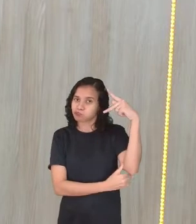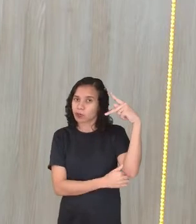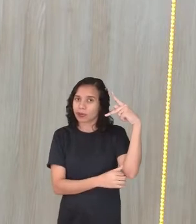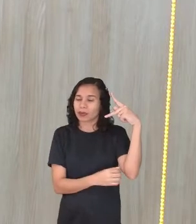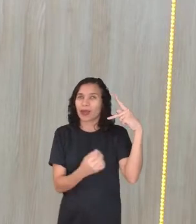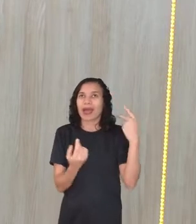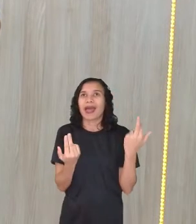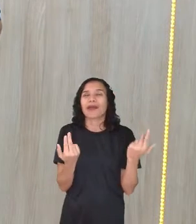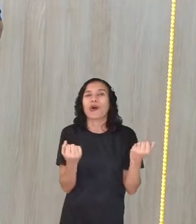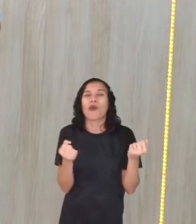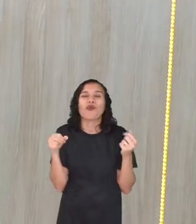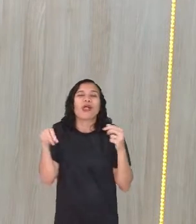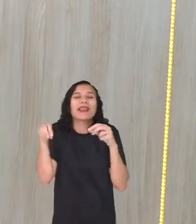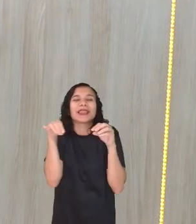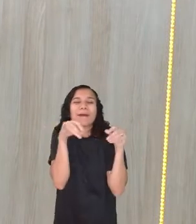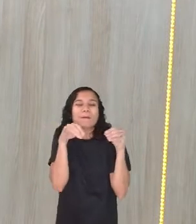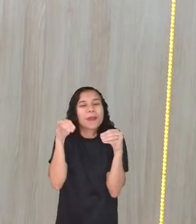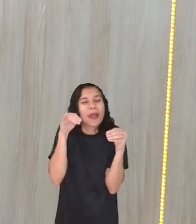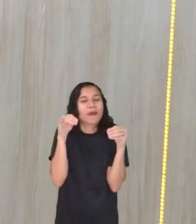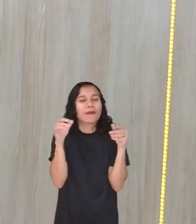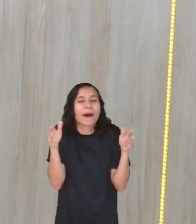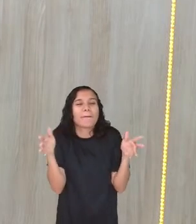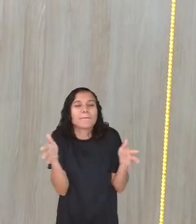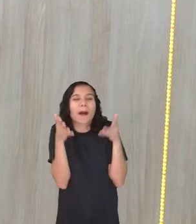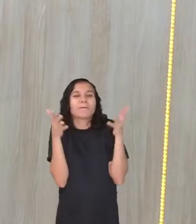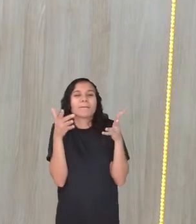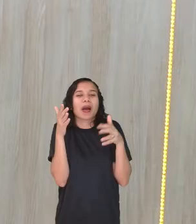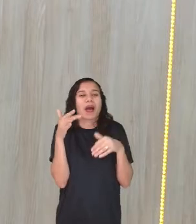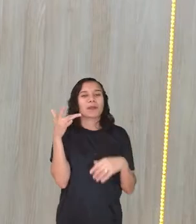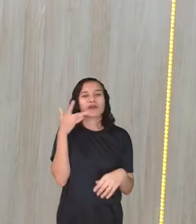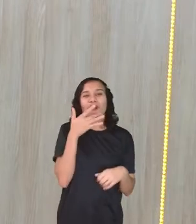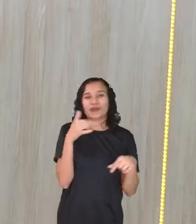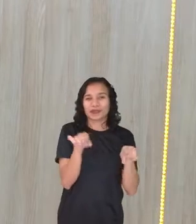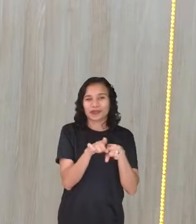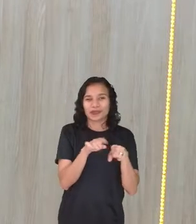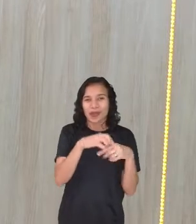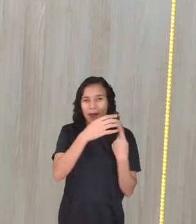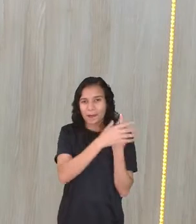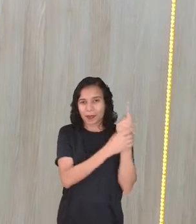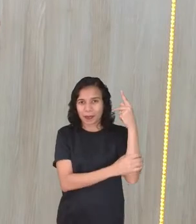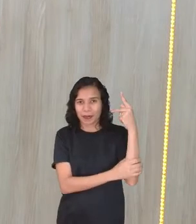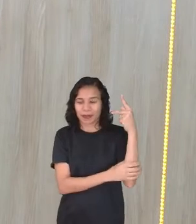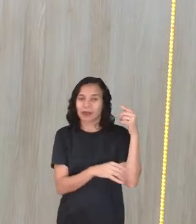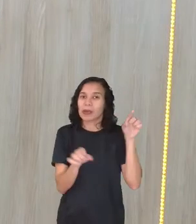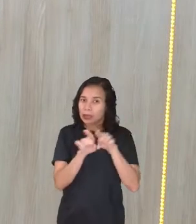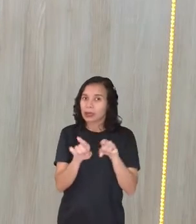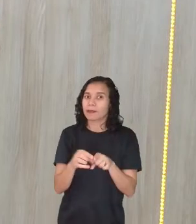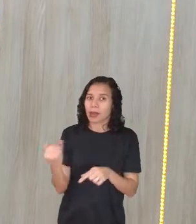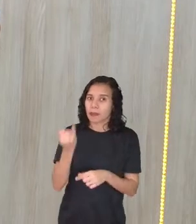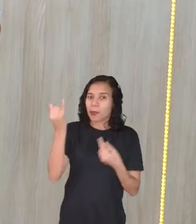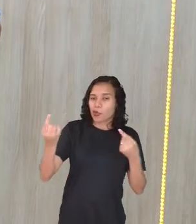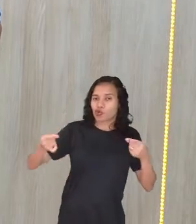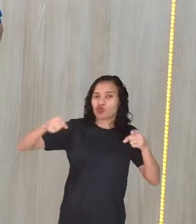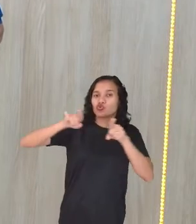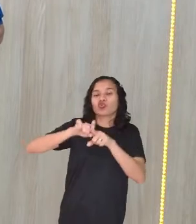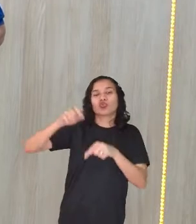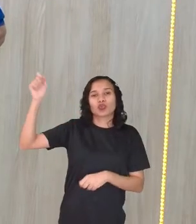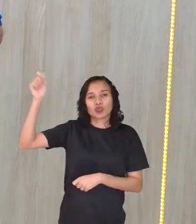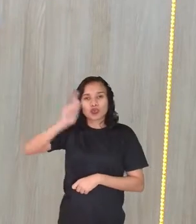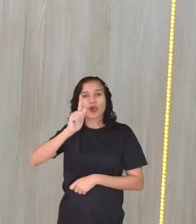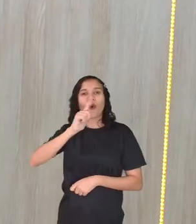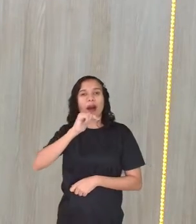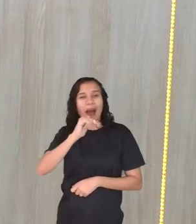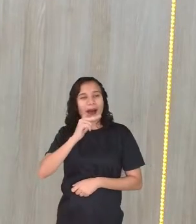um temperinho. Ele não é tão importante quanto a luz do sol, o gás carbônico e a questão aí da